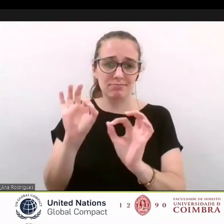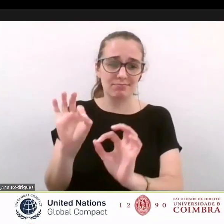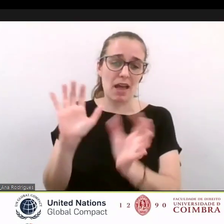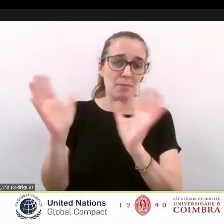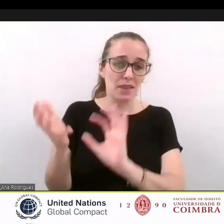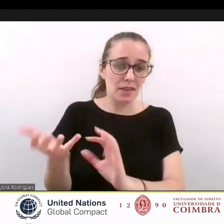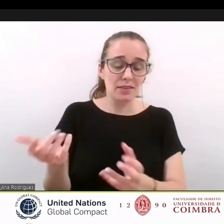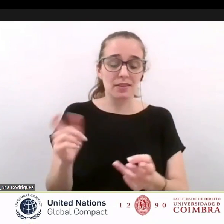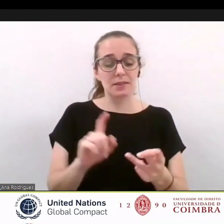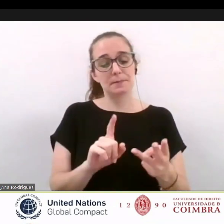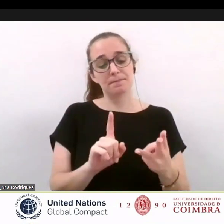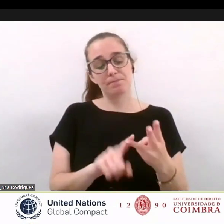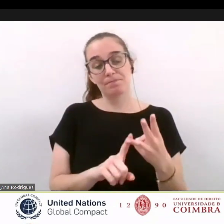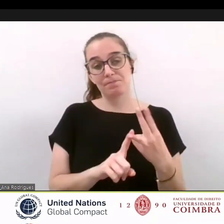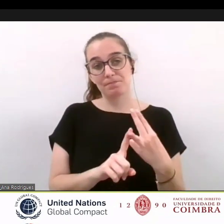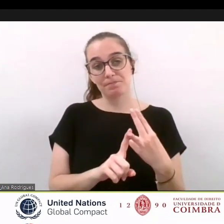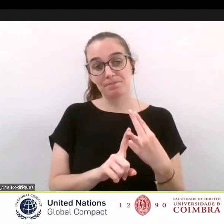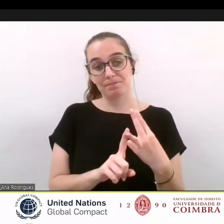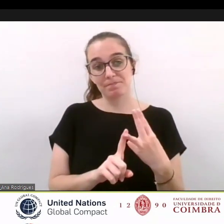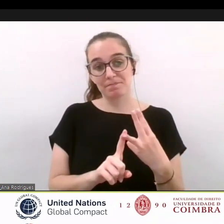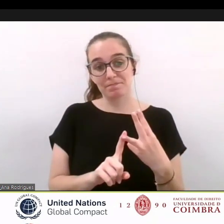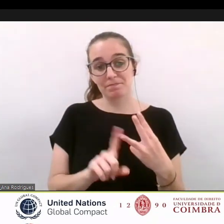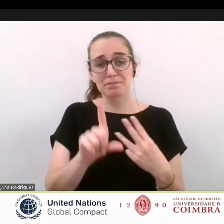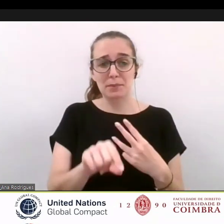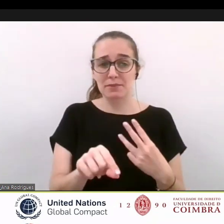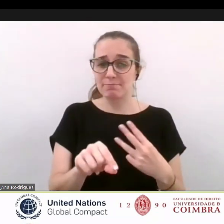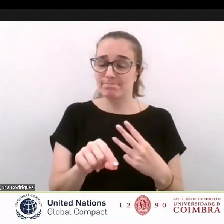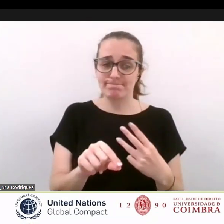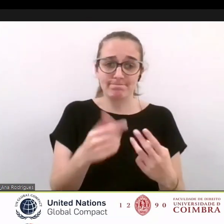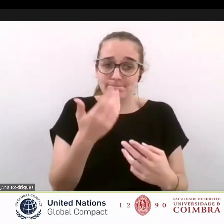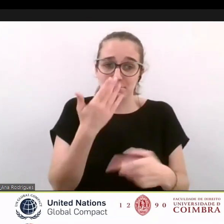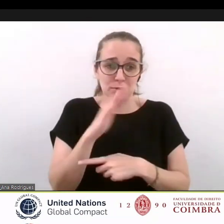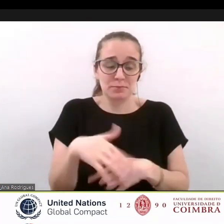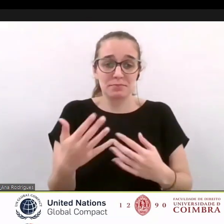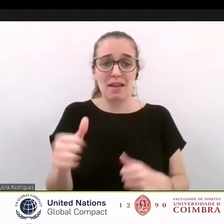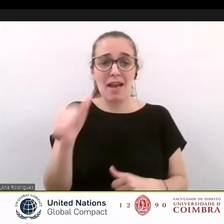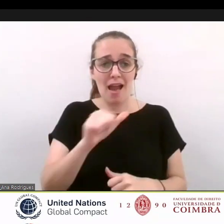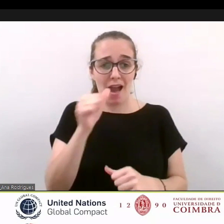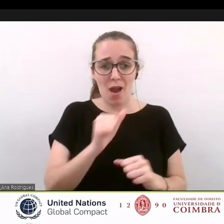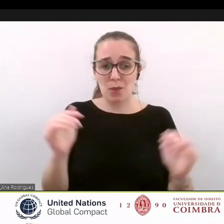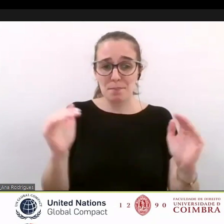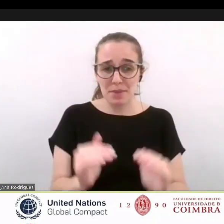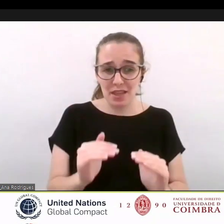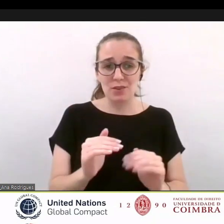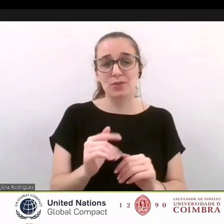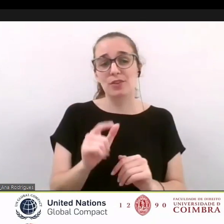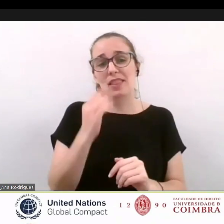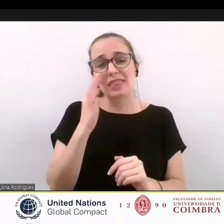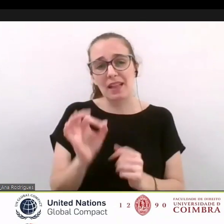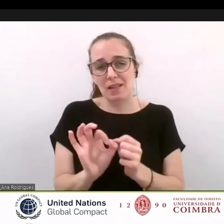ponto de vista ambiental. Reduzir também a utilização da água, portanto, dar